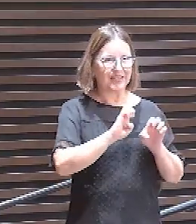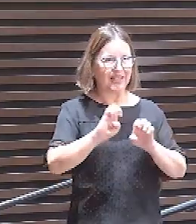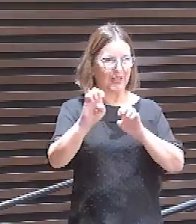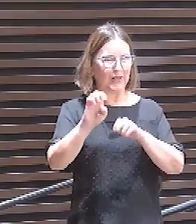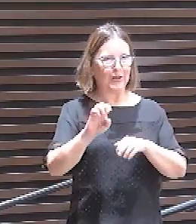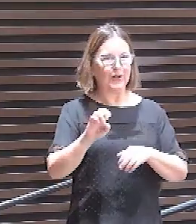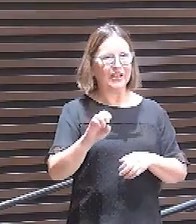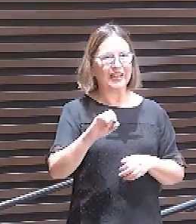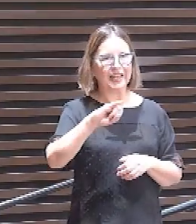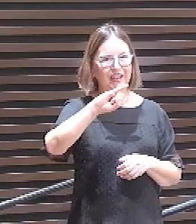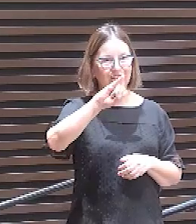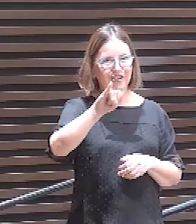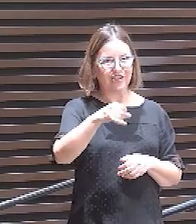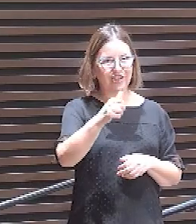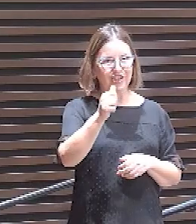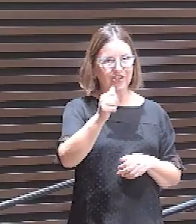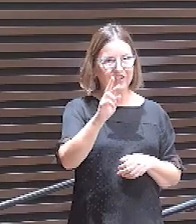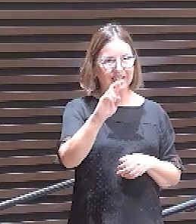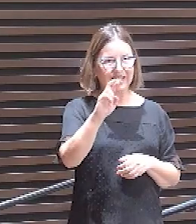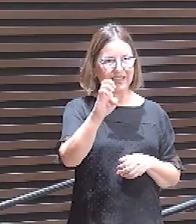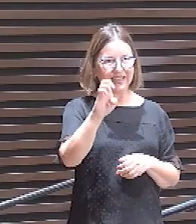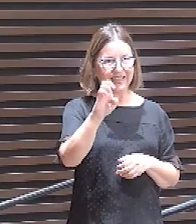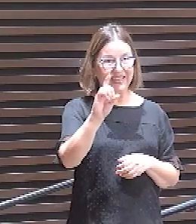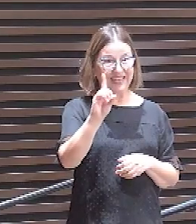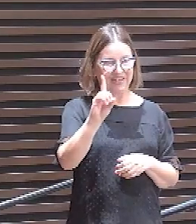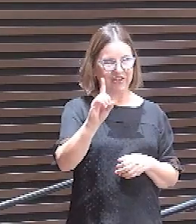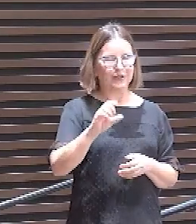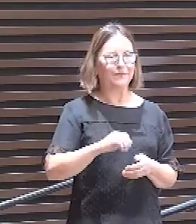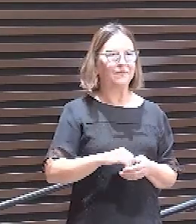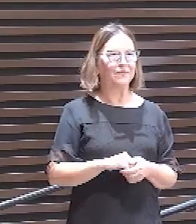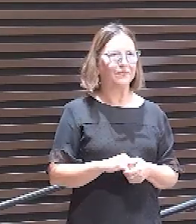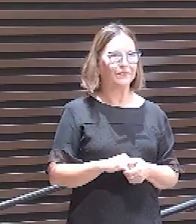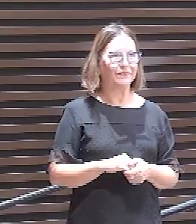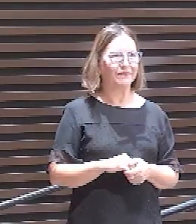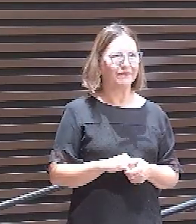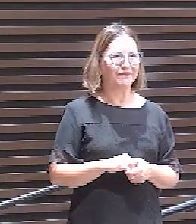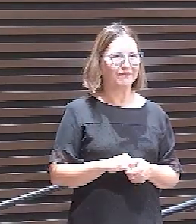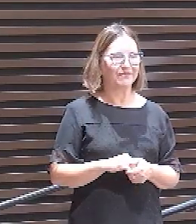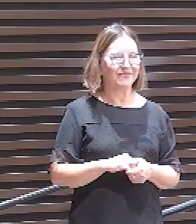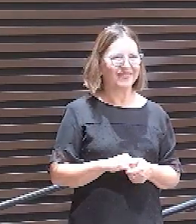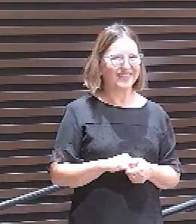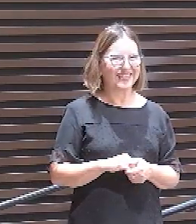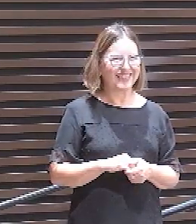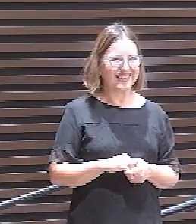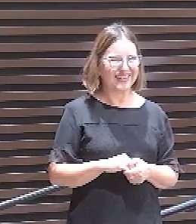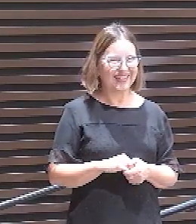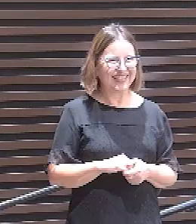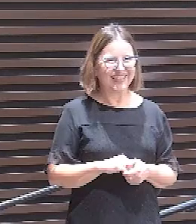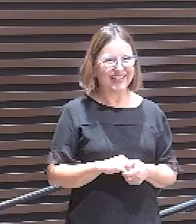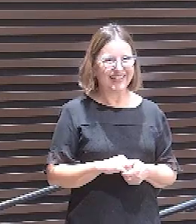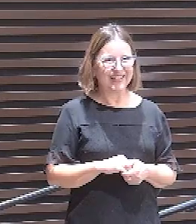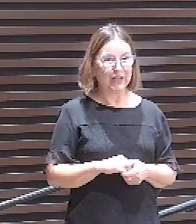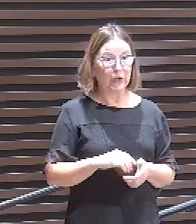vivo atualmente. O genro do Trump, que está fazendo o acordo